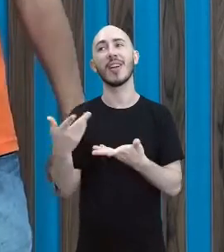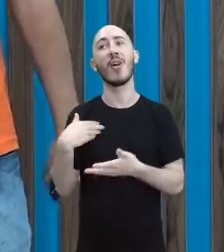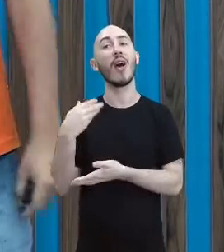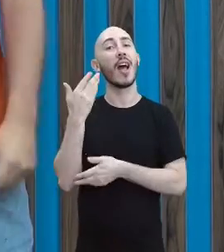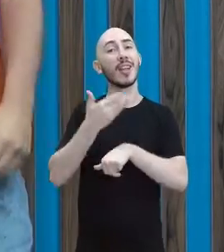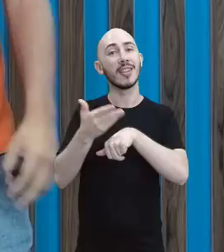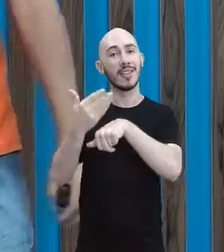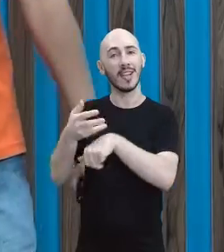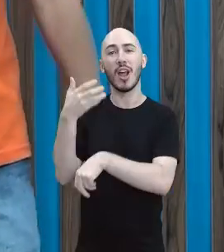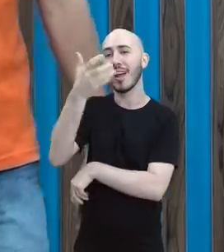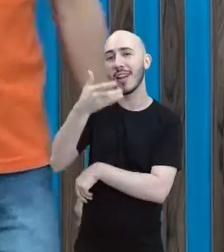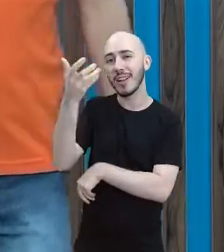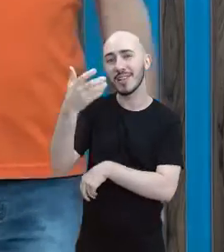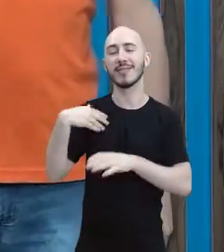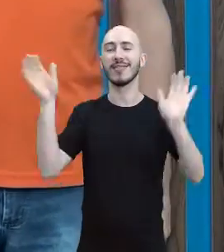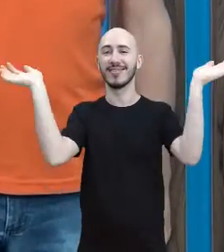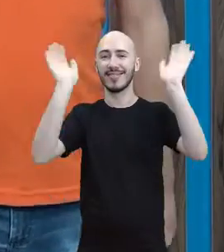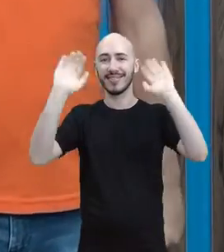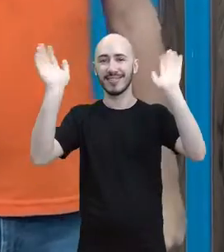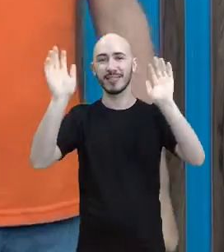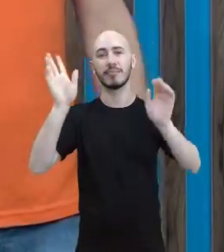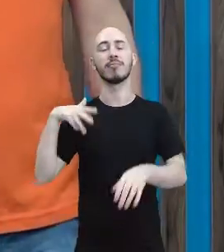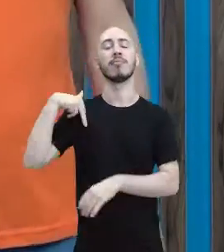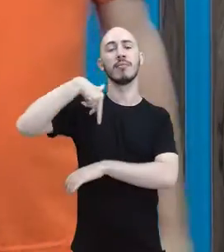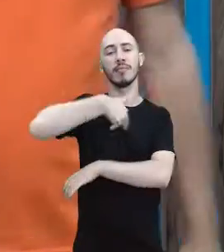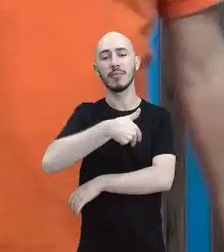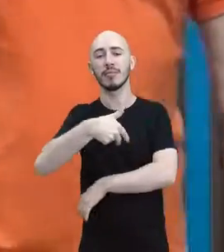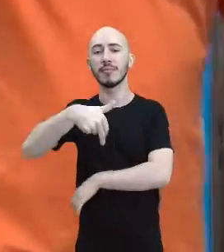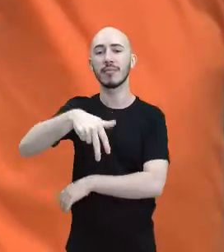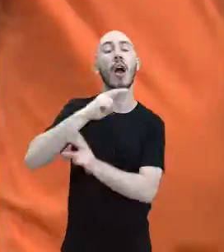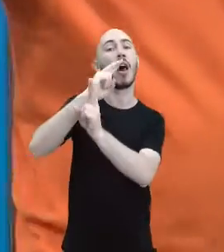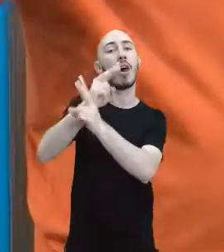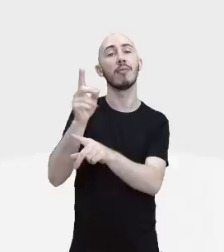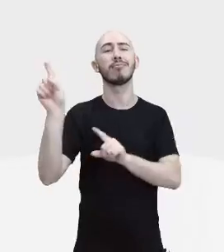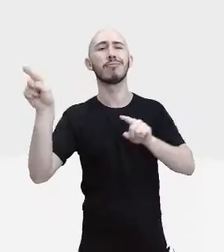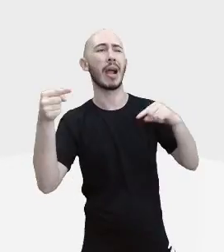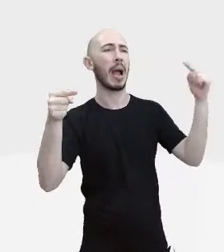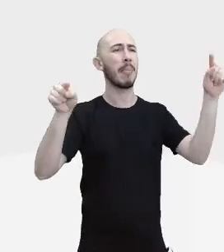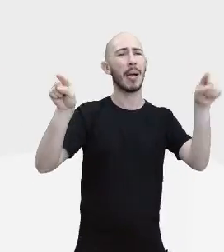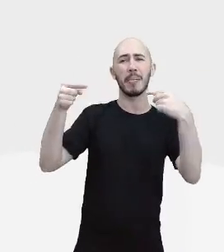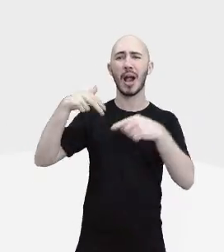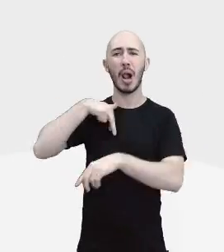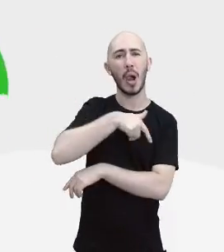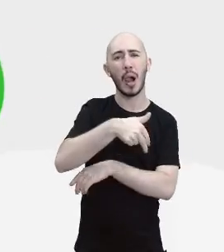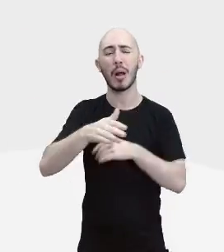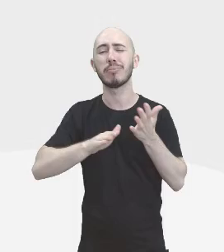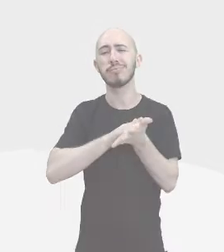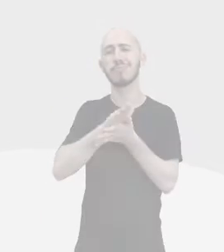aqui a cantoria, tá bom? Então, caminhando contra o vento, sem lenço, sem documento.